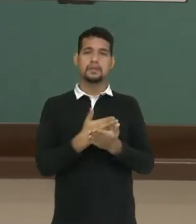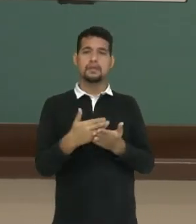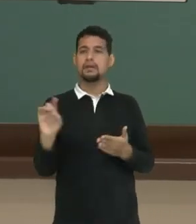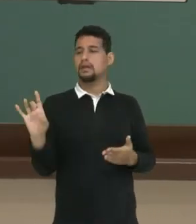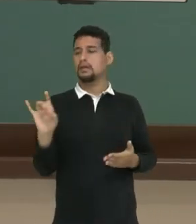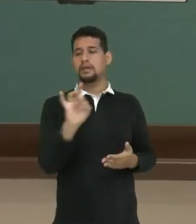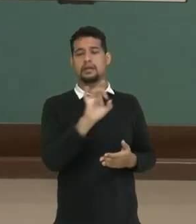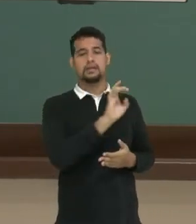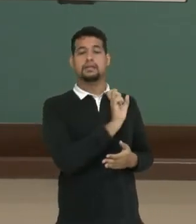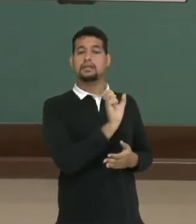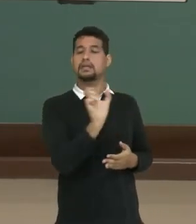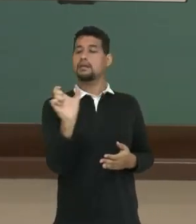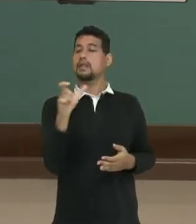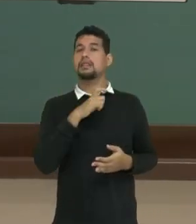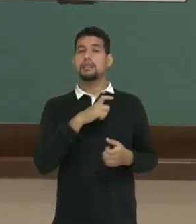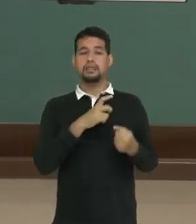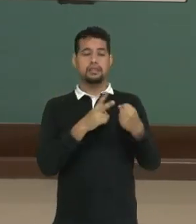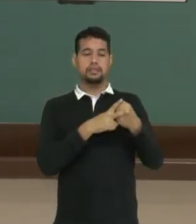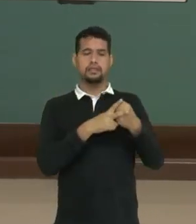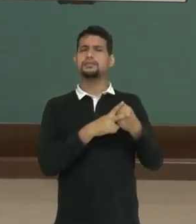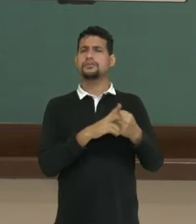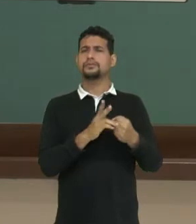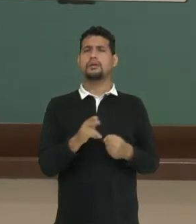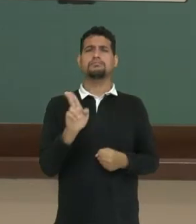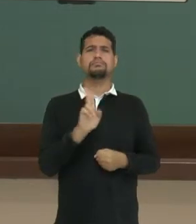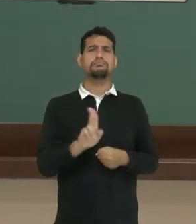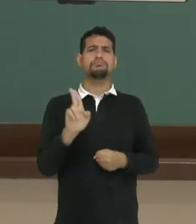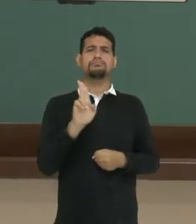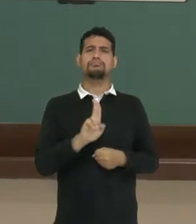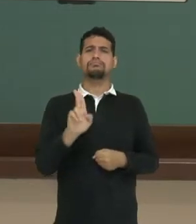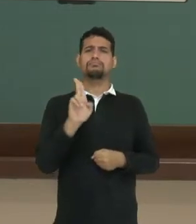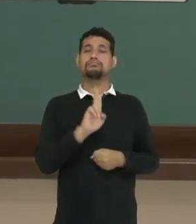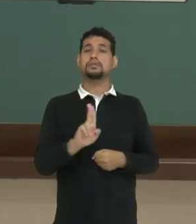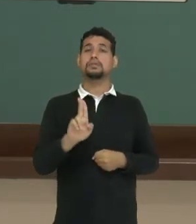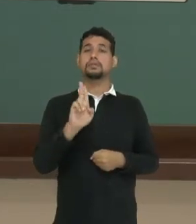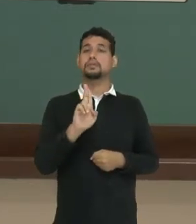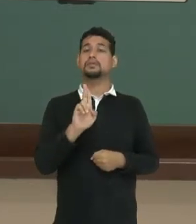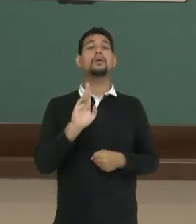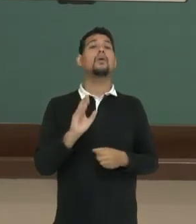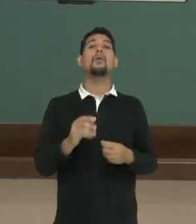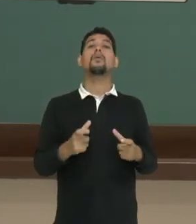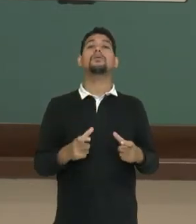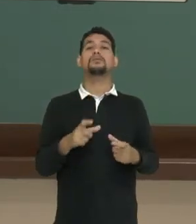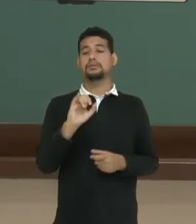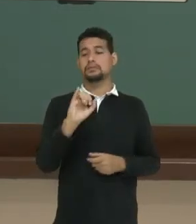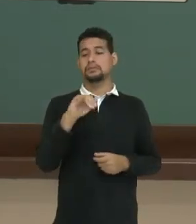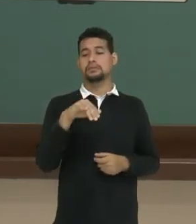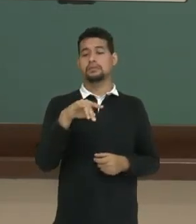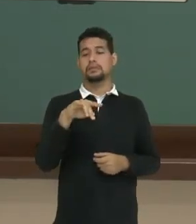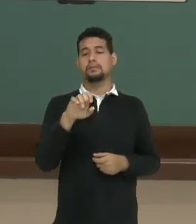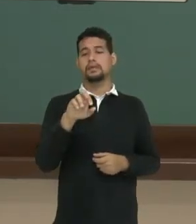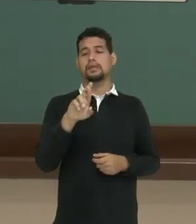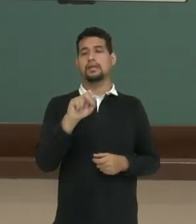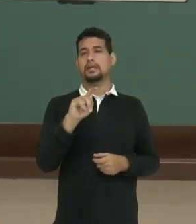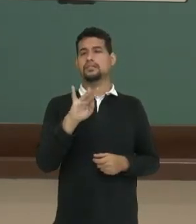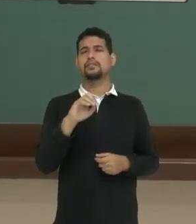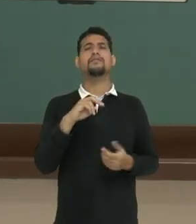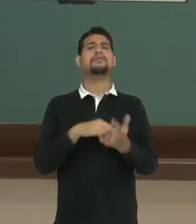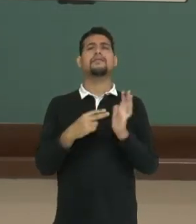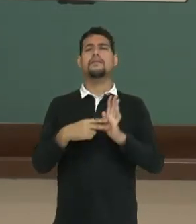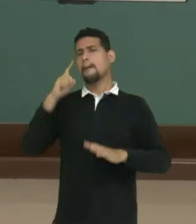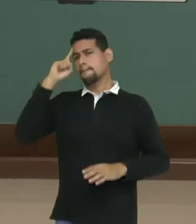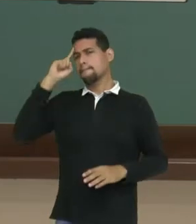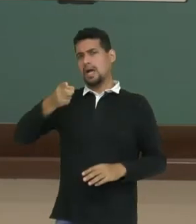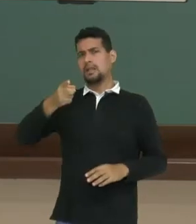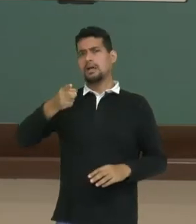frase nós temos os verbos utilizados no imperativo. O imperativo tem essa conotação